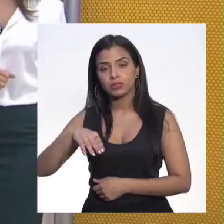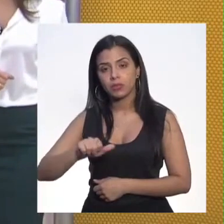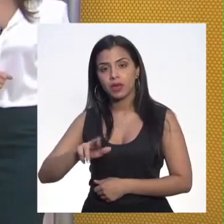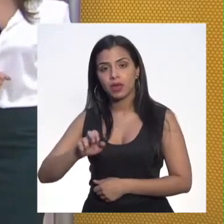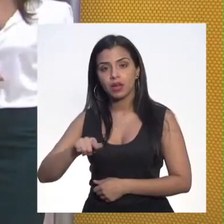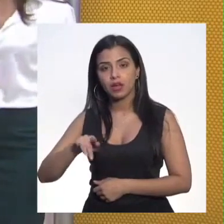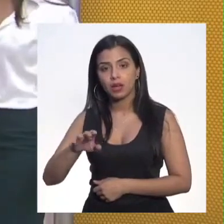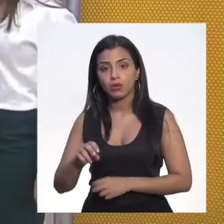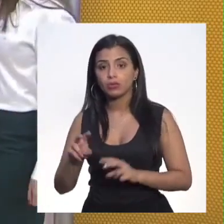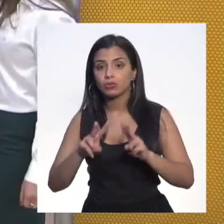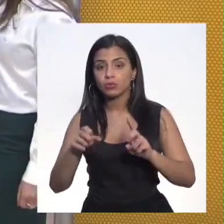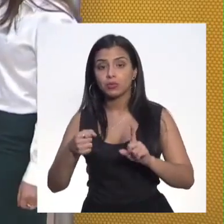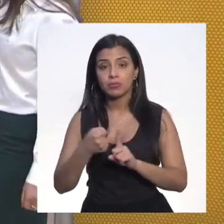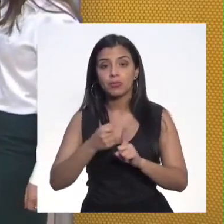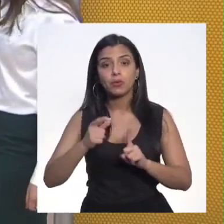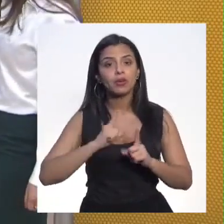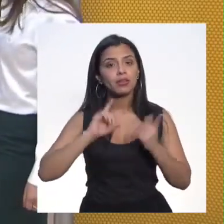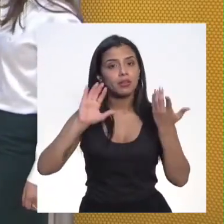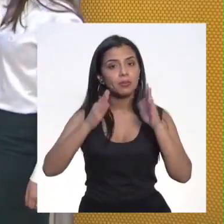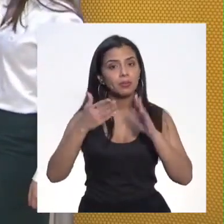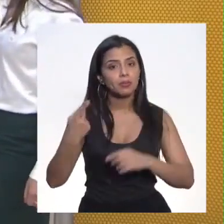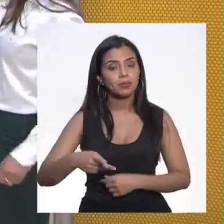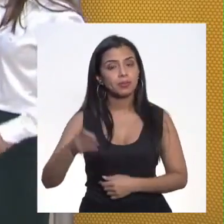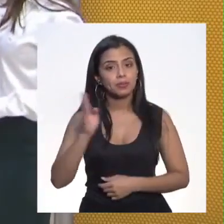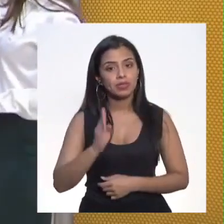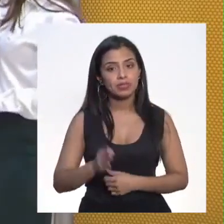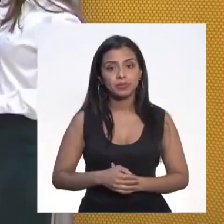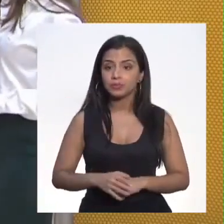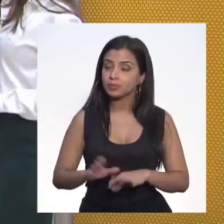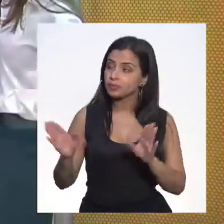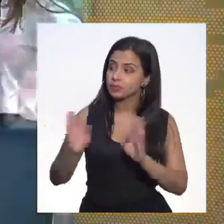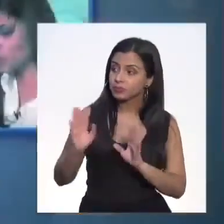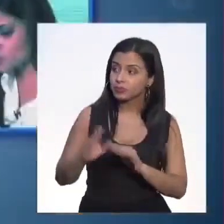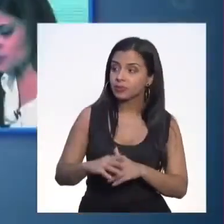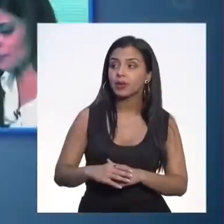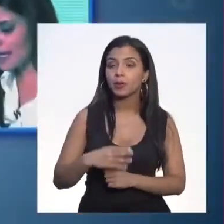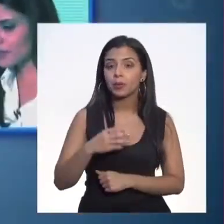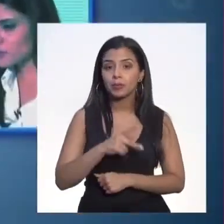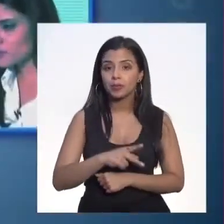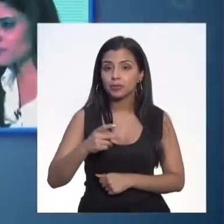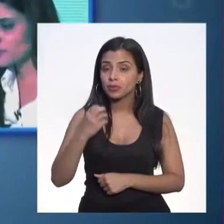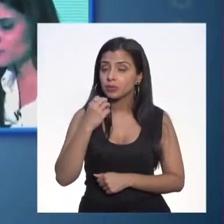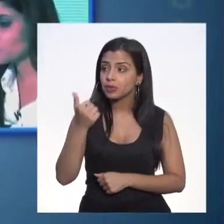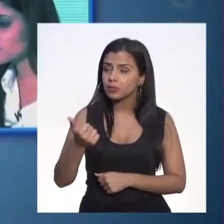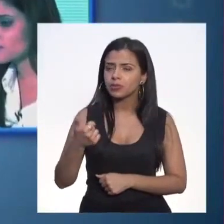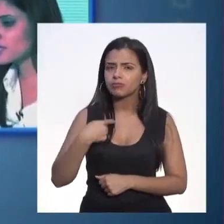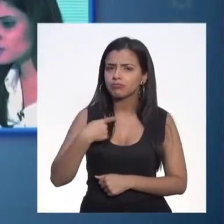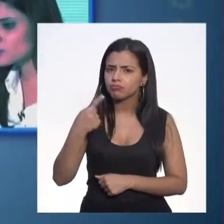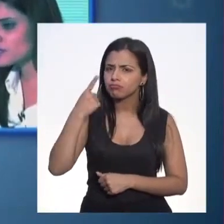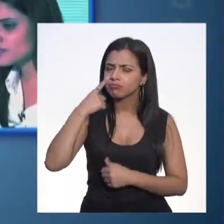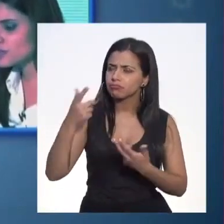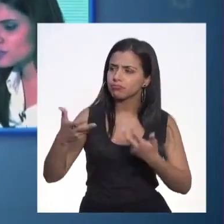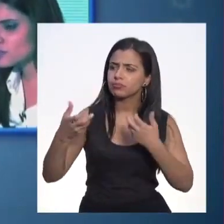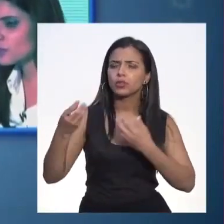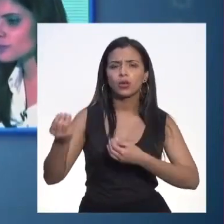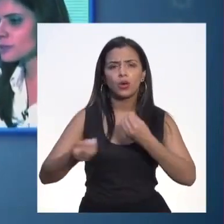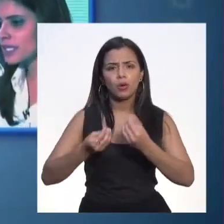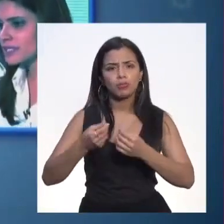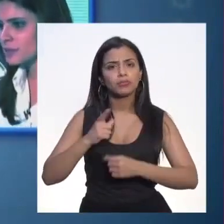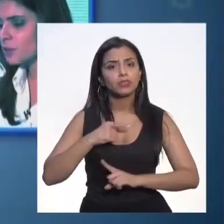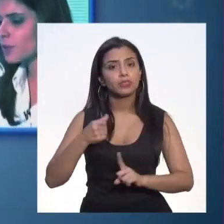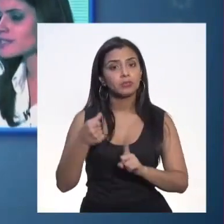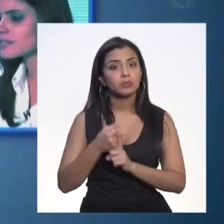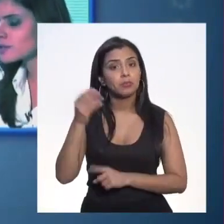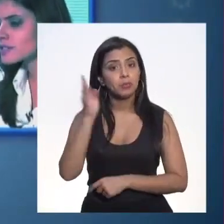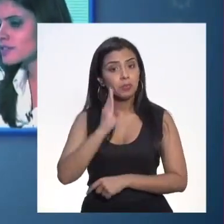da mudança climática no Brasil. Olá, professor. A gente vê aí que tem alguns impactos previstos, alguns eventos previstos para